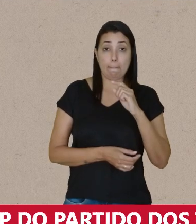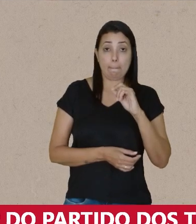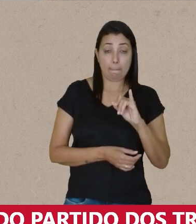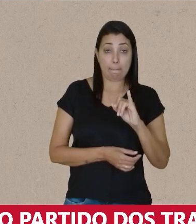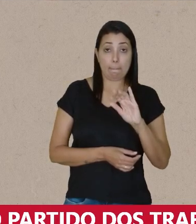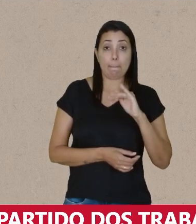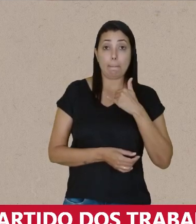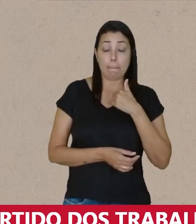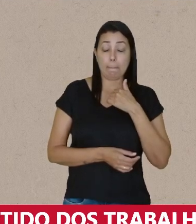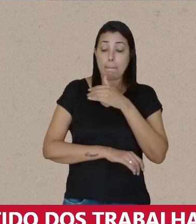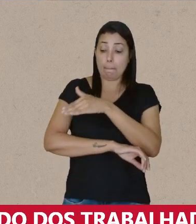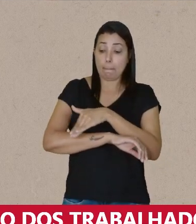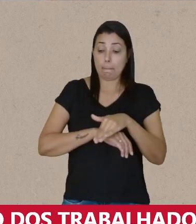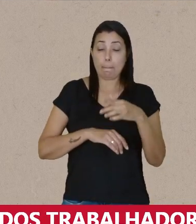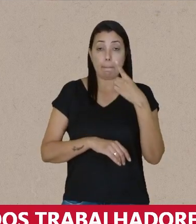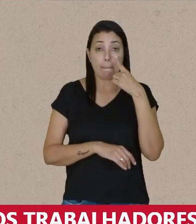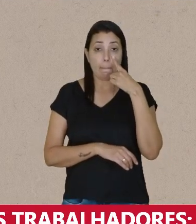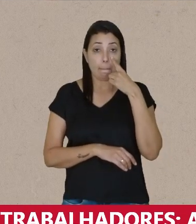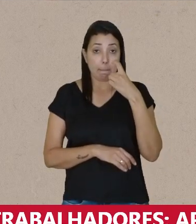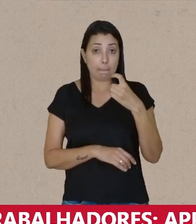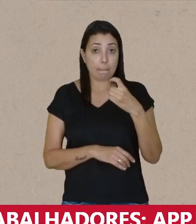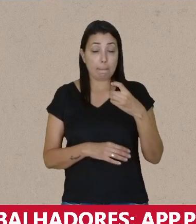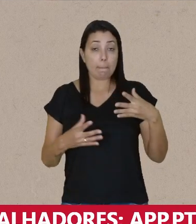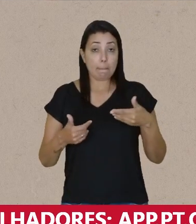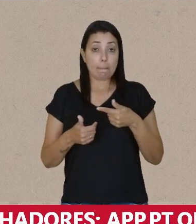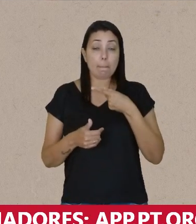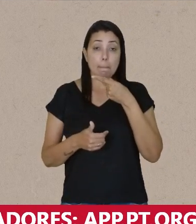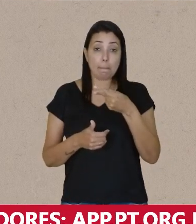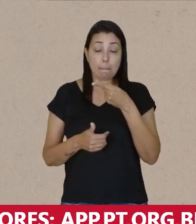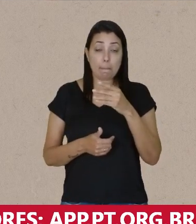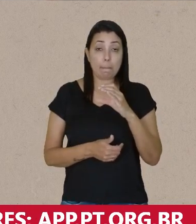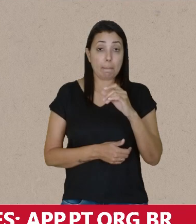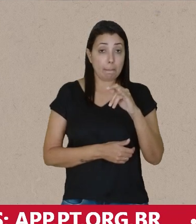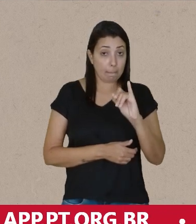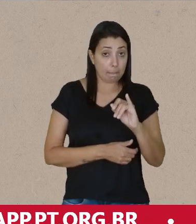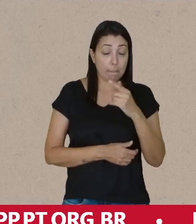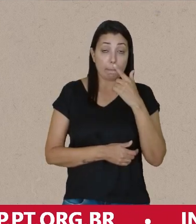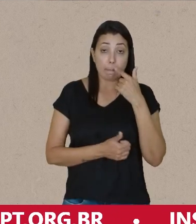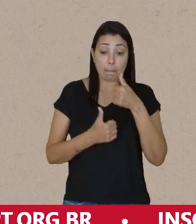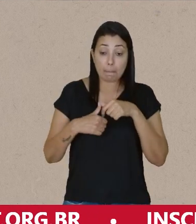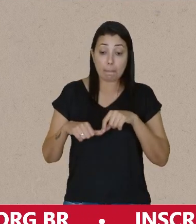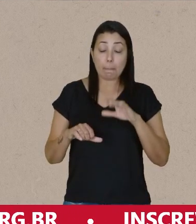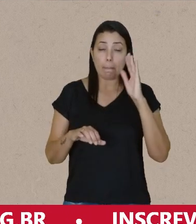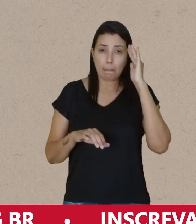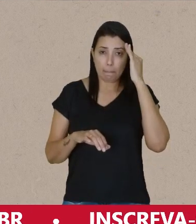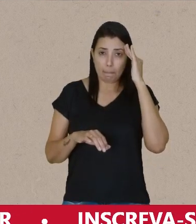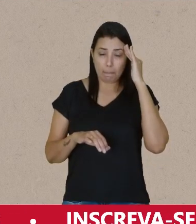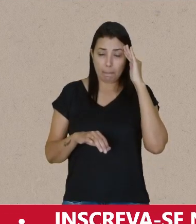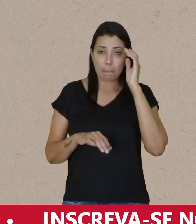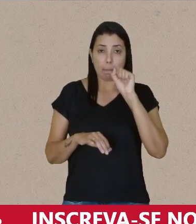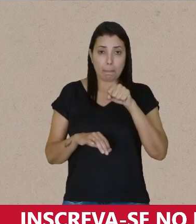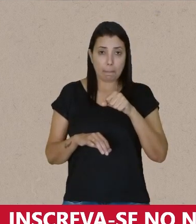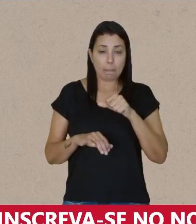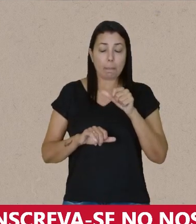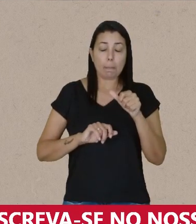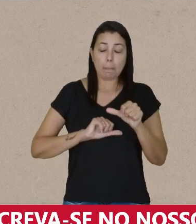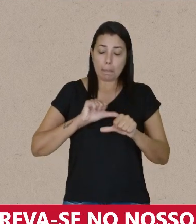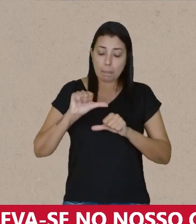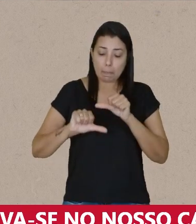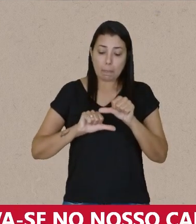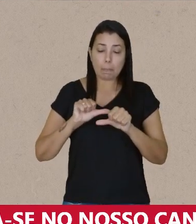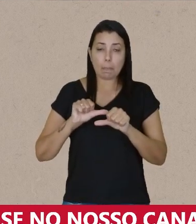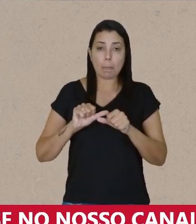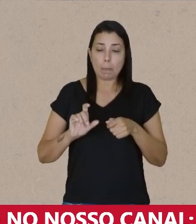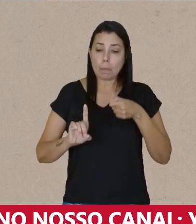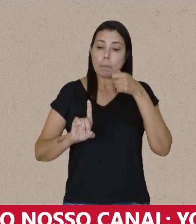a gente ir às ruas e observar que toda a narrativa da CPI estava sendo entendida, né, e se transformava numa bandeira